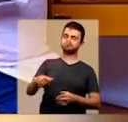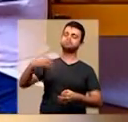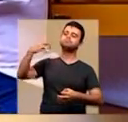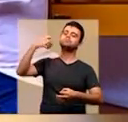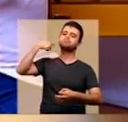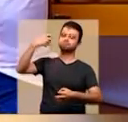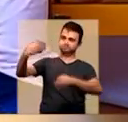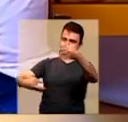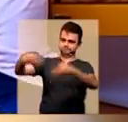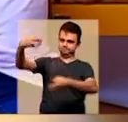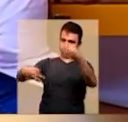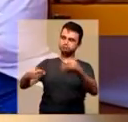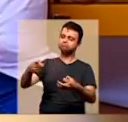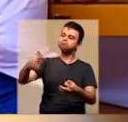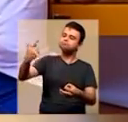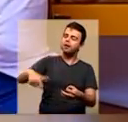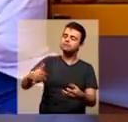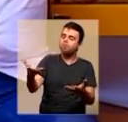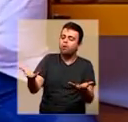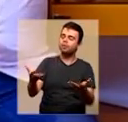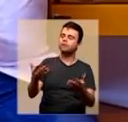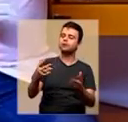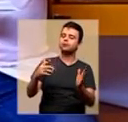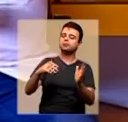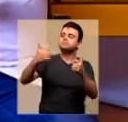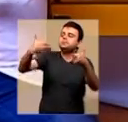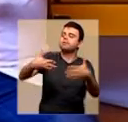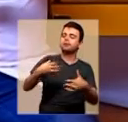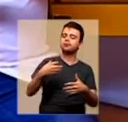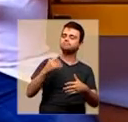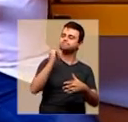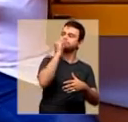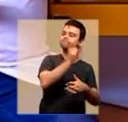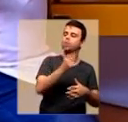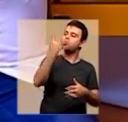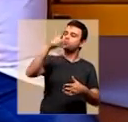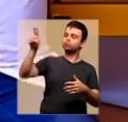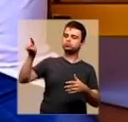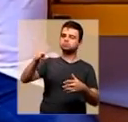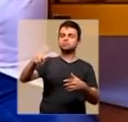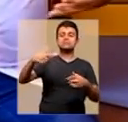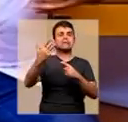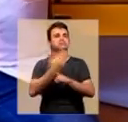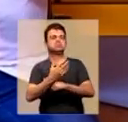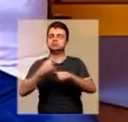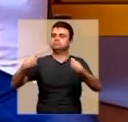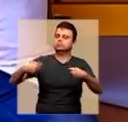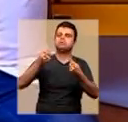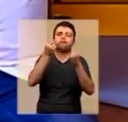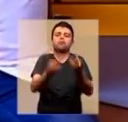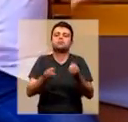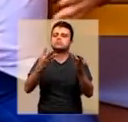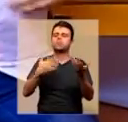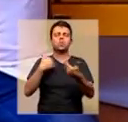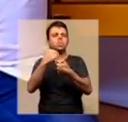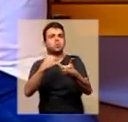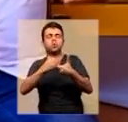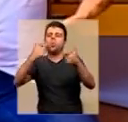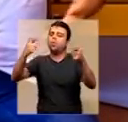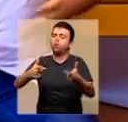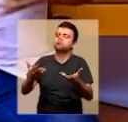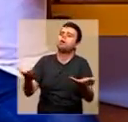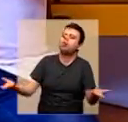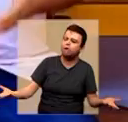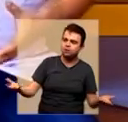se o senhor quiser deixar uma última palavra, alguém que está precisando de alguma ajuda, quiser ter uma informação, uma